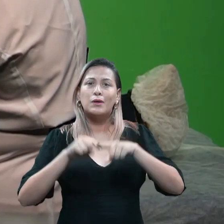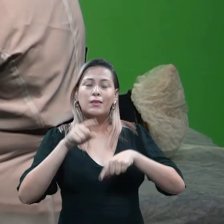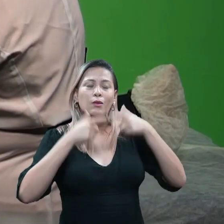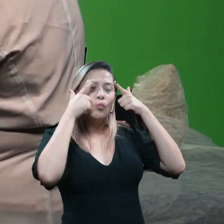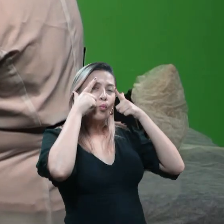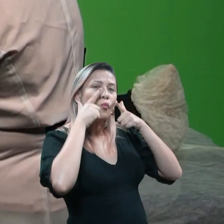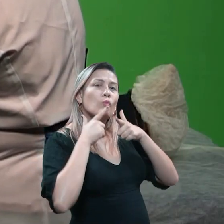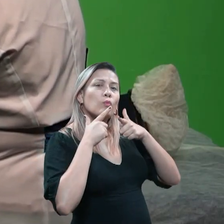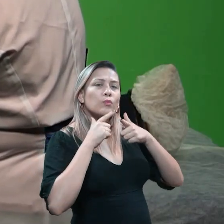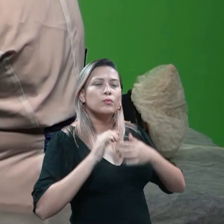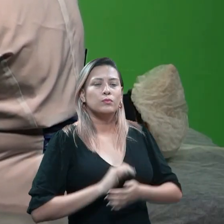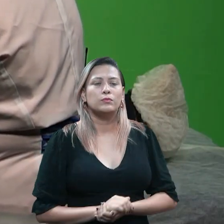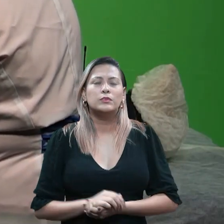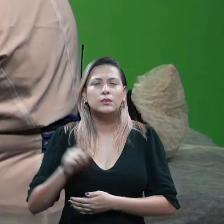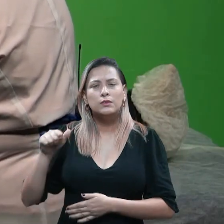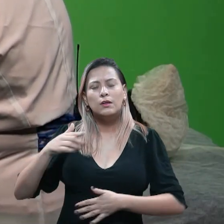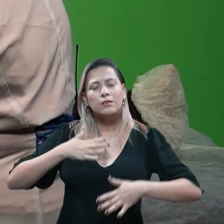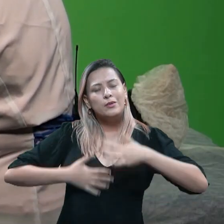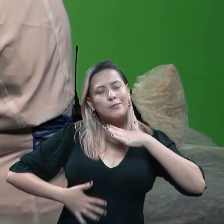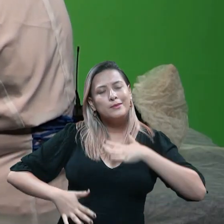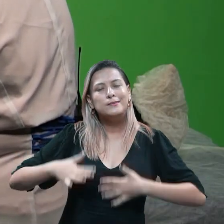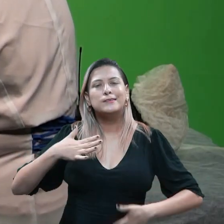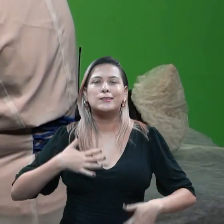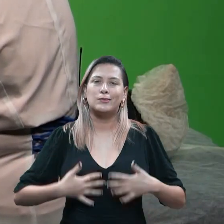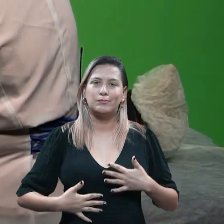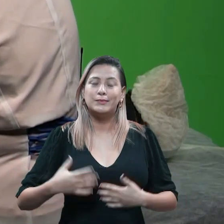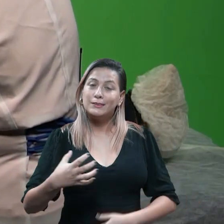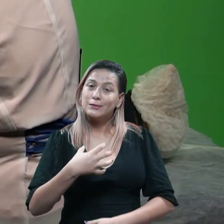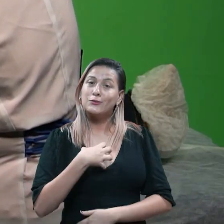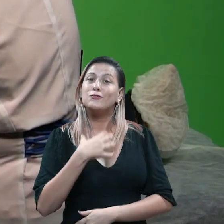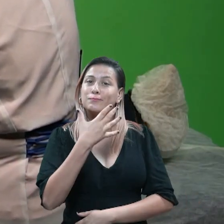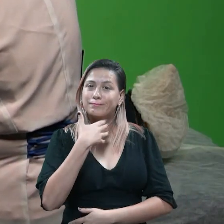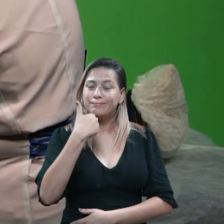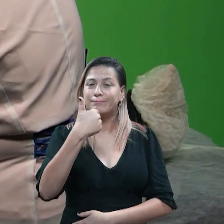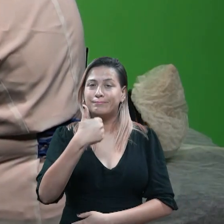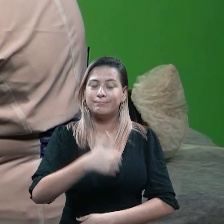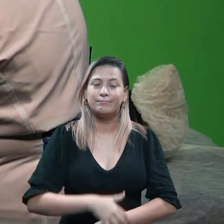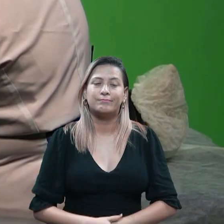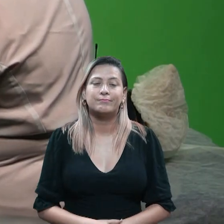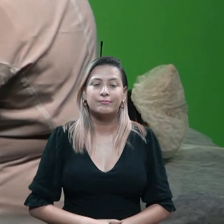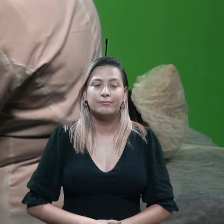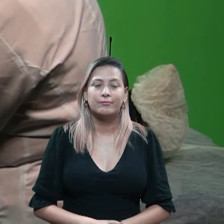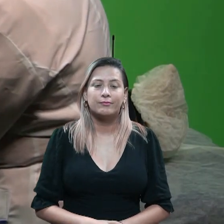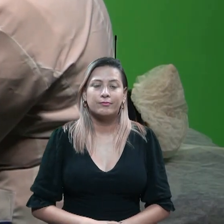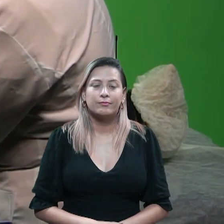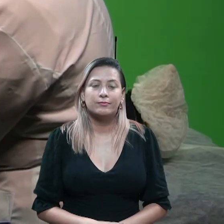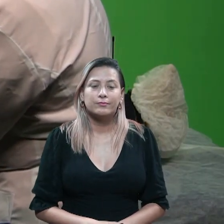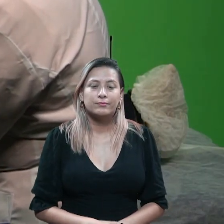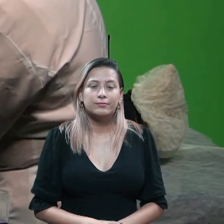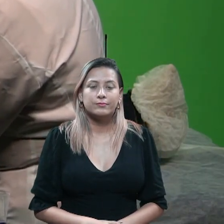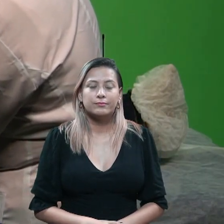cliente ficar mais relaxado também. E alcançar todos